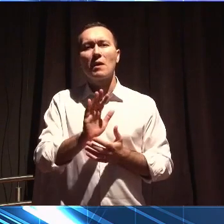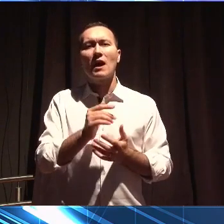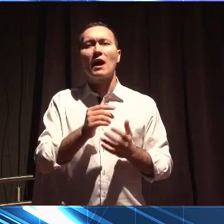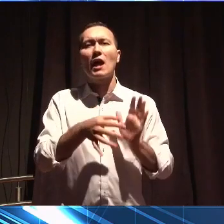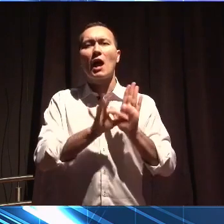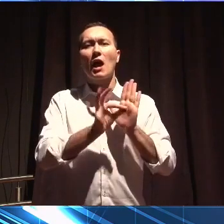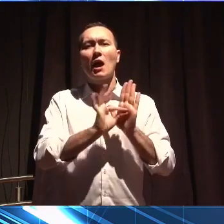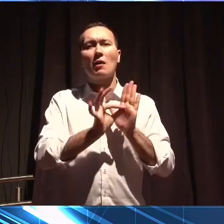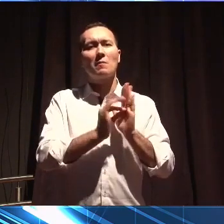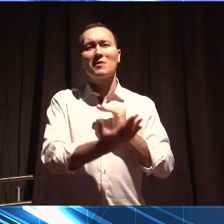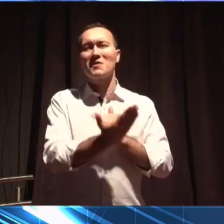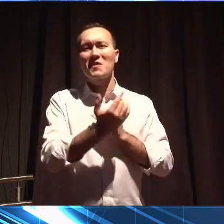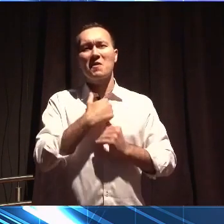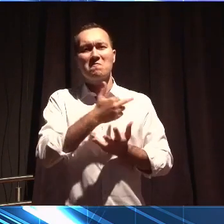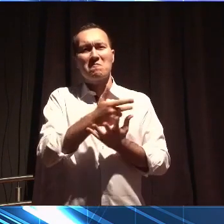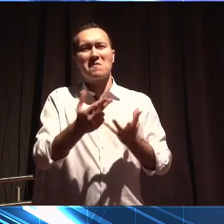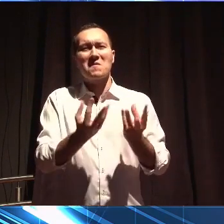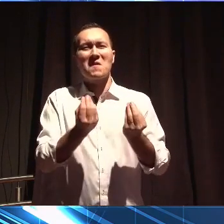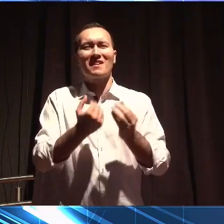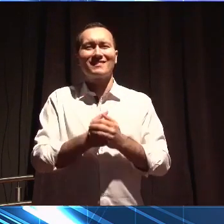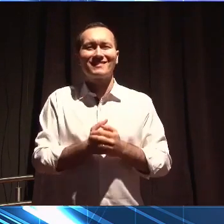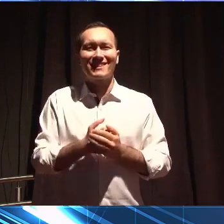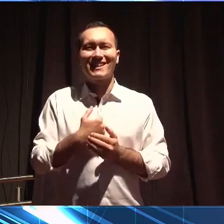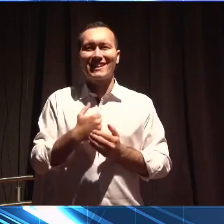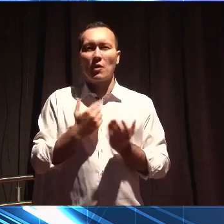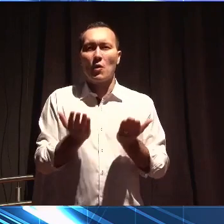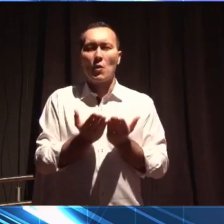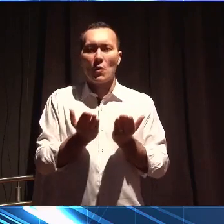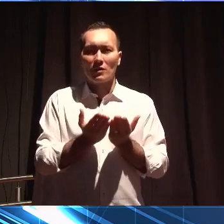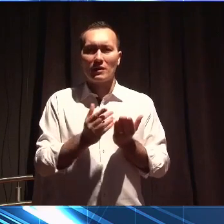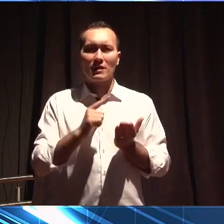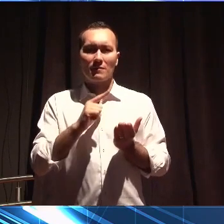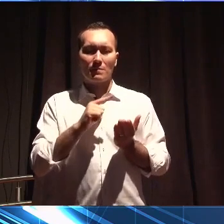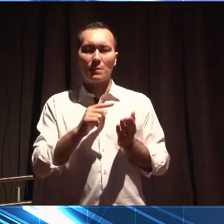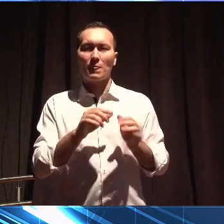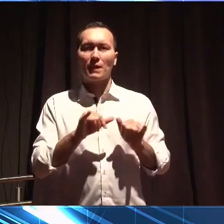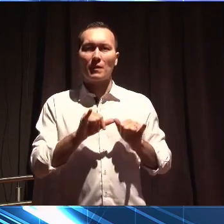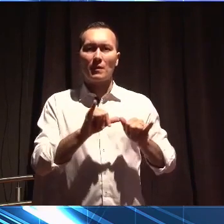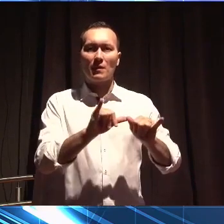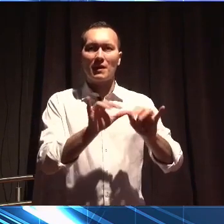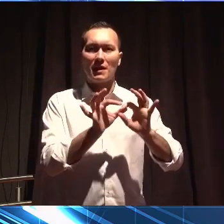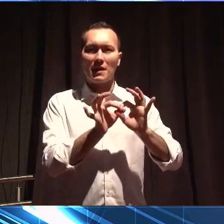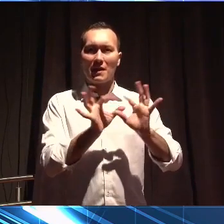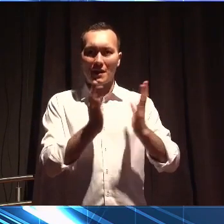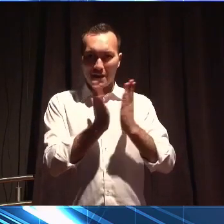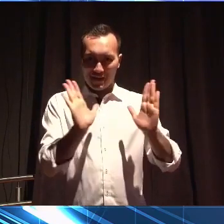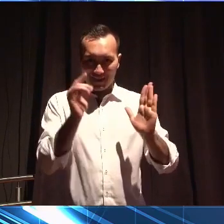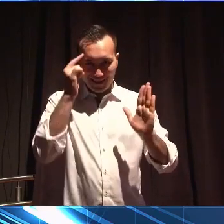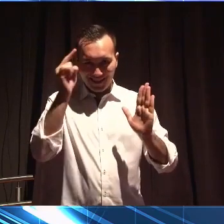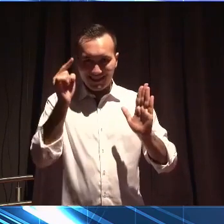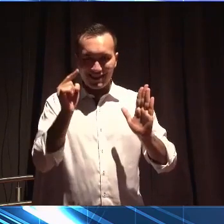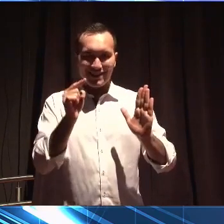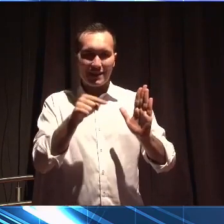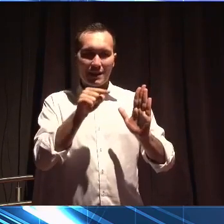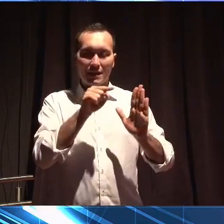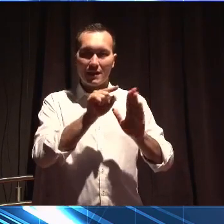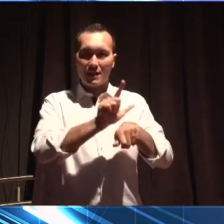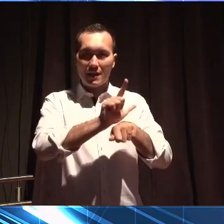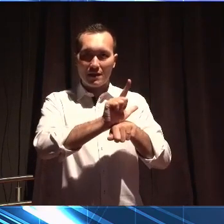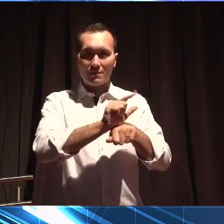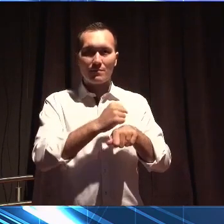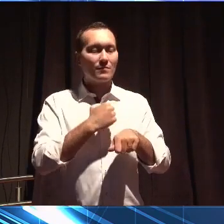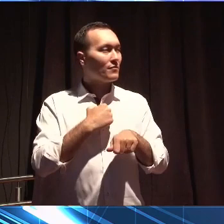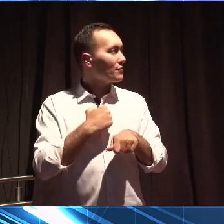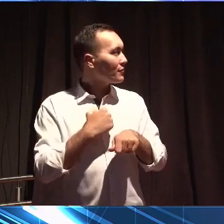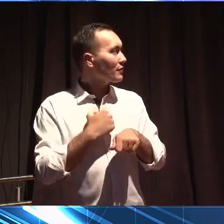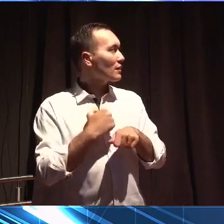Mercado Livre e sou dev aí há um pouco mais de 8 anos. E aí, como umas curiosidades que a gente combinou de trazer, eu